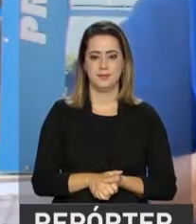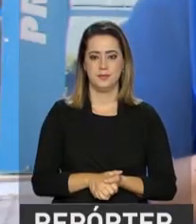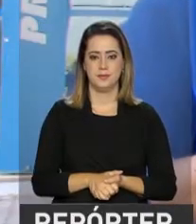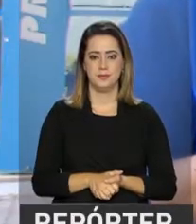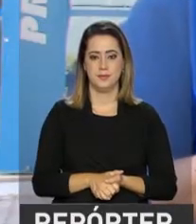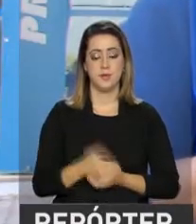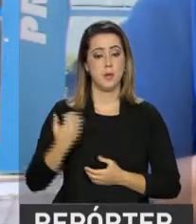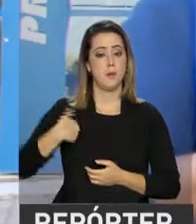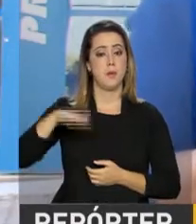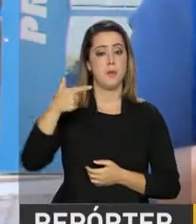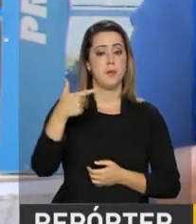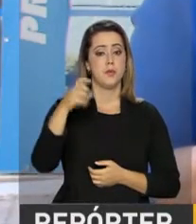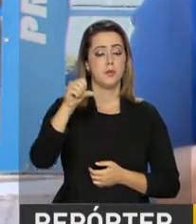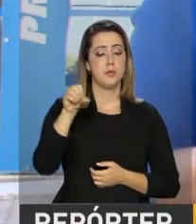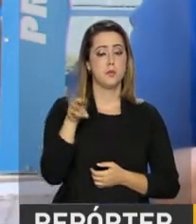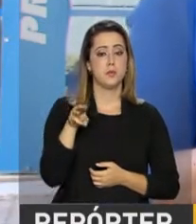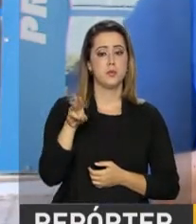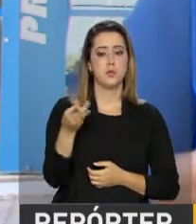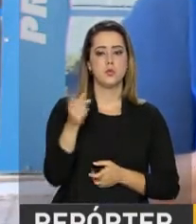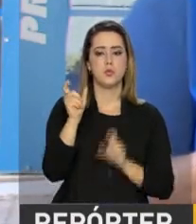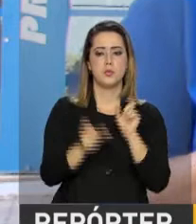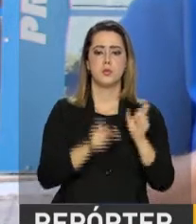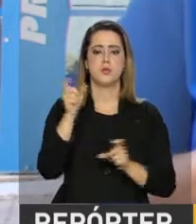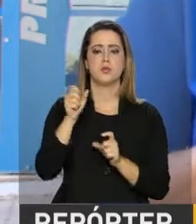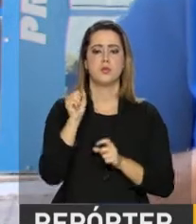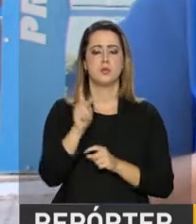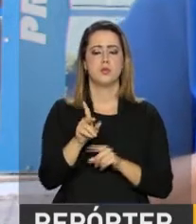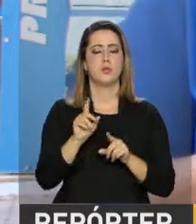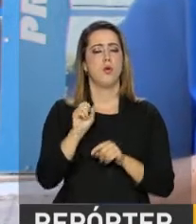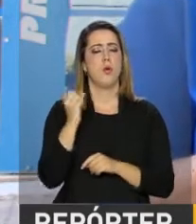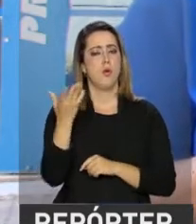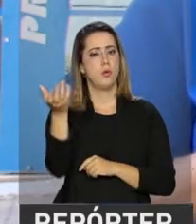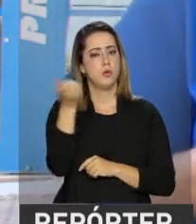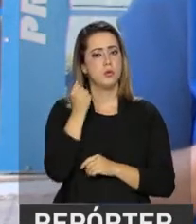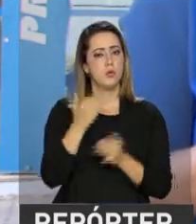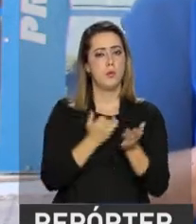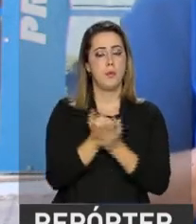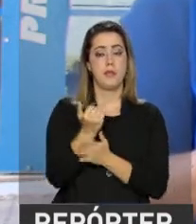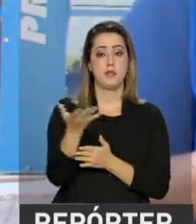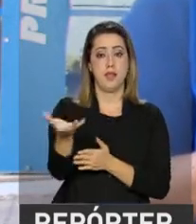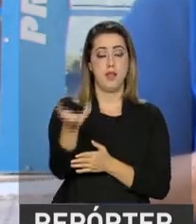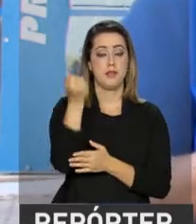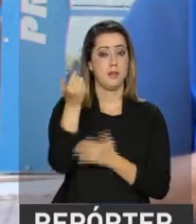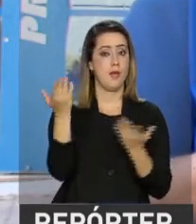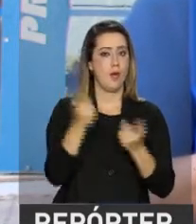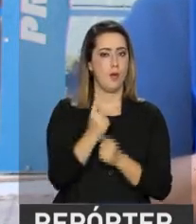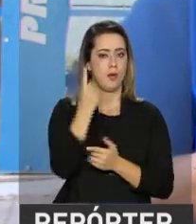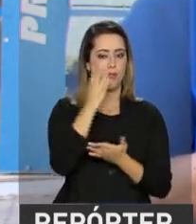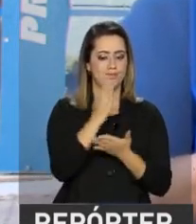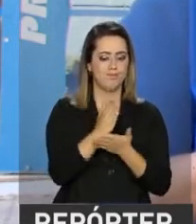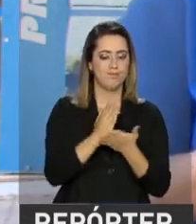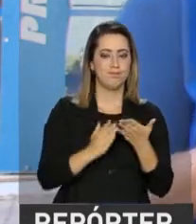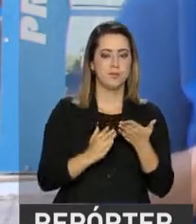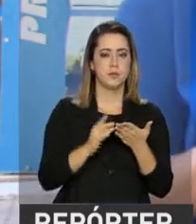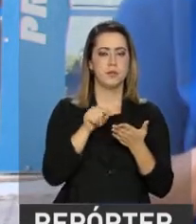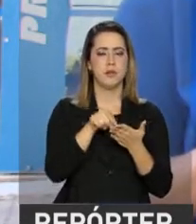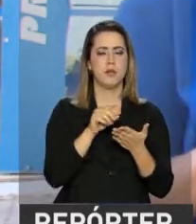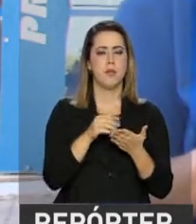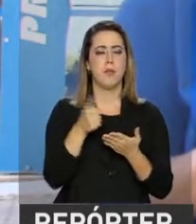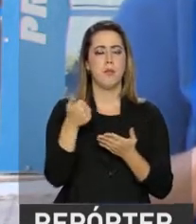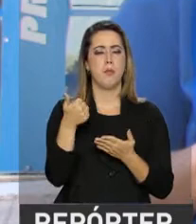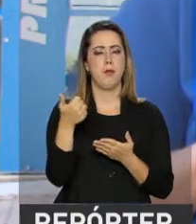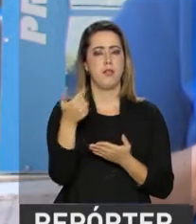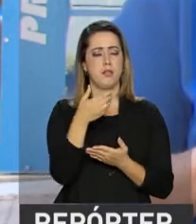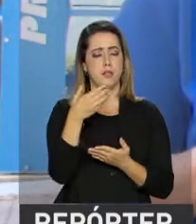Mais de 29 milhões de aposentados e pensionistas começam a receber a primeira parcela do 13º salário, que